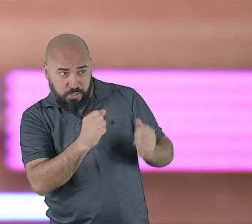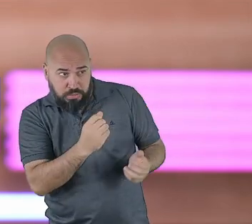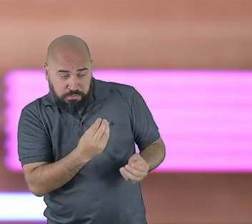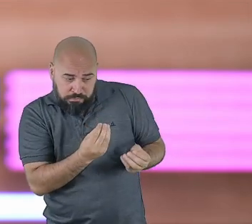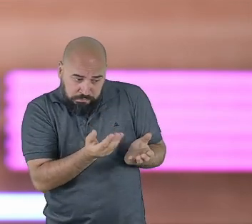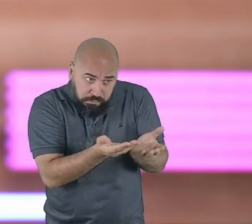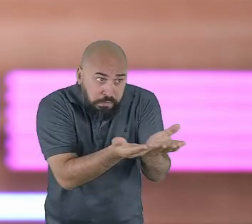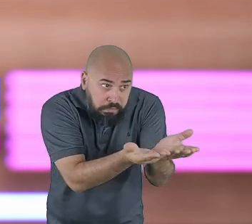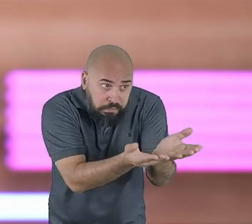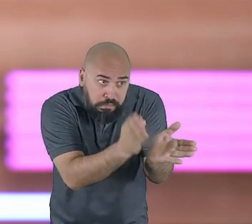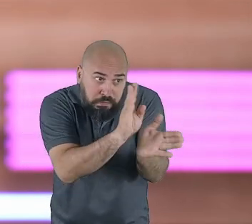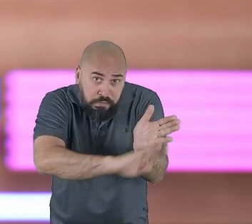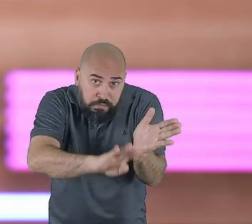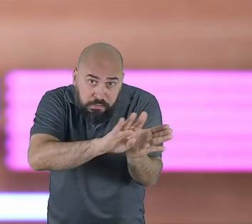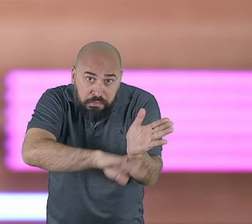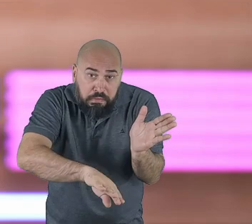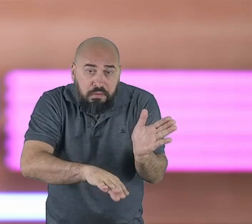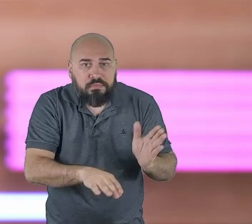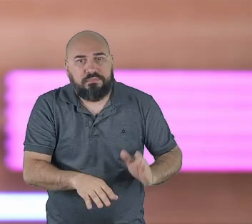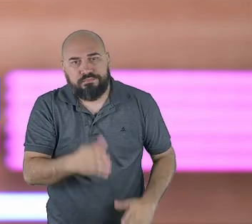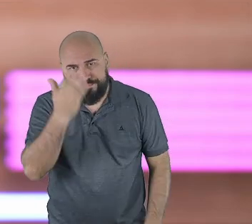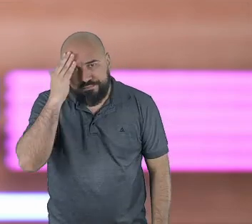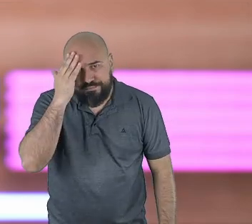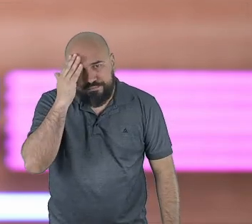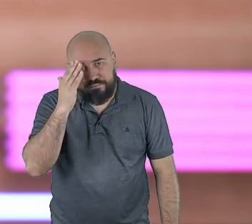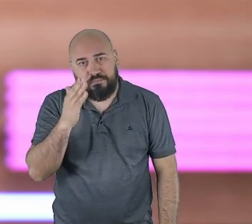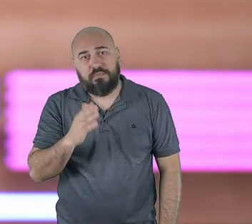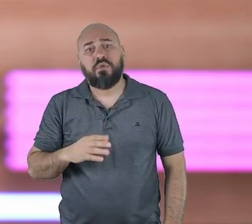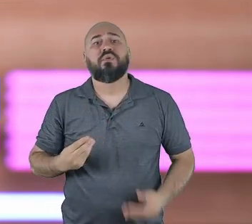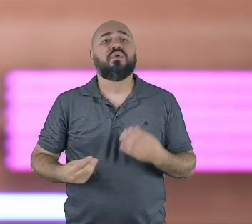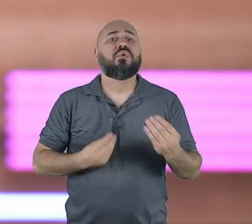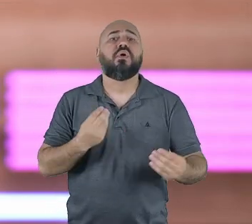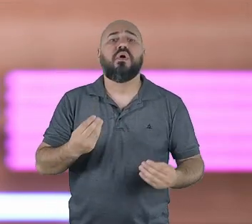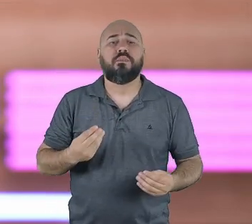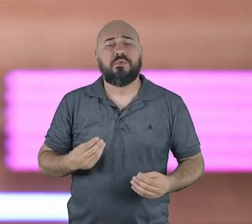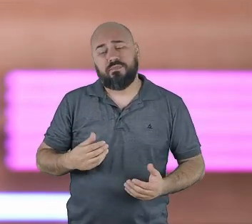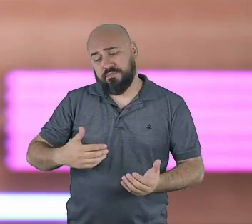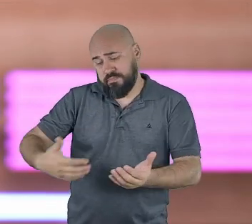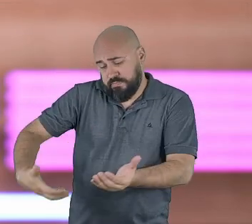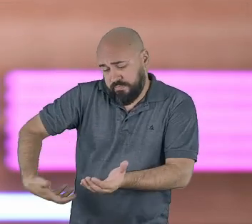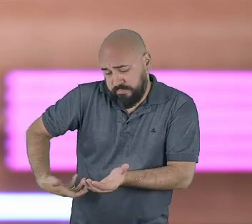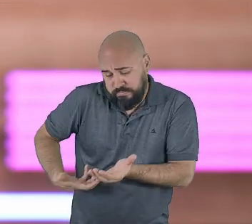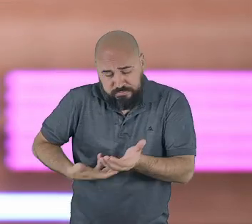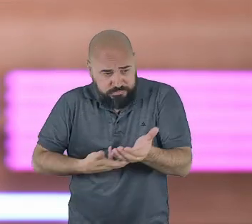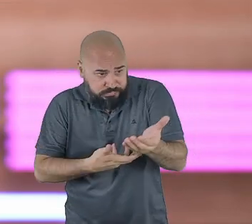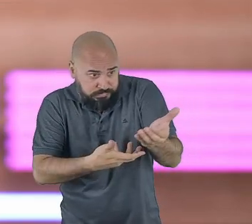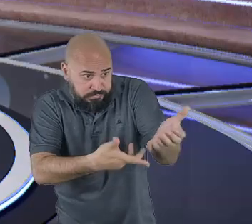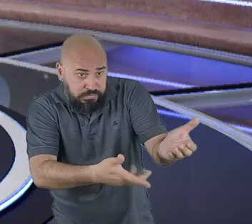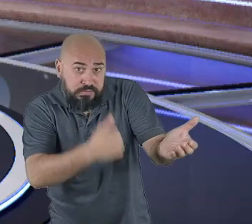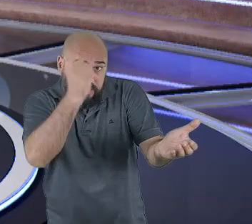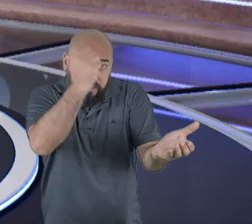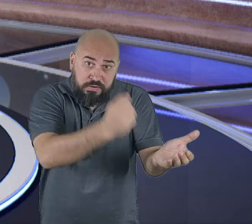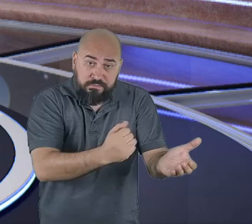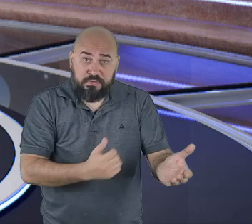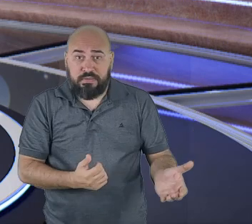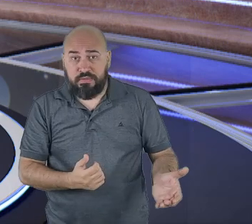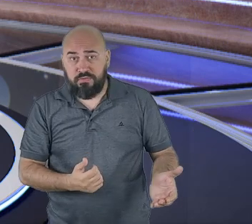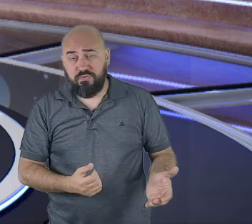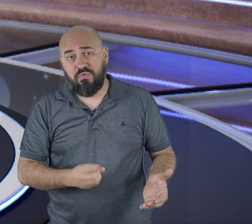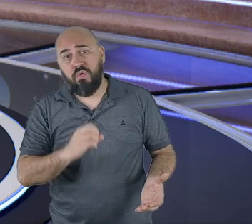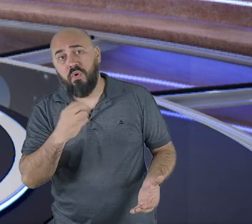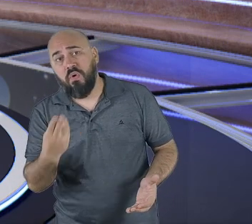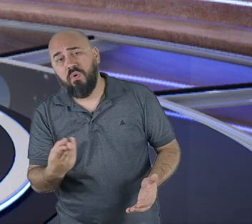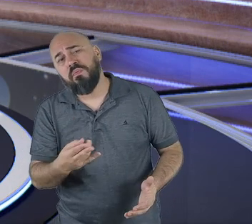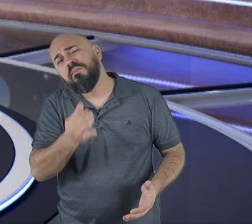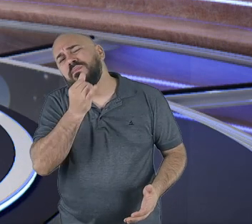caro que um ser humano pode fazer é um sacrifício de outro ser humano. É por isso que